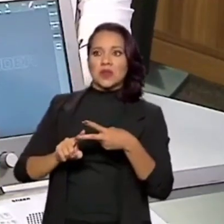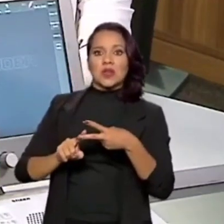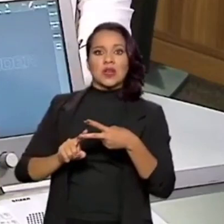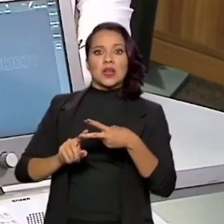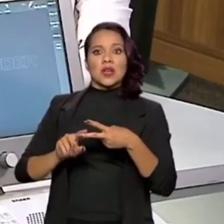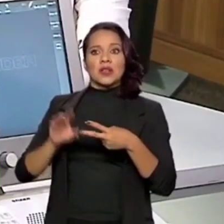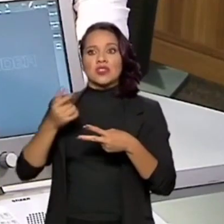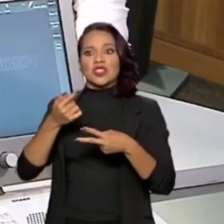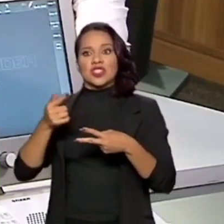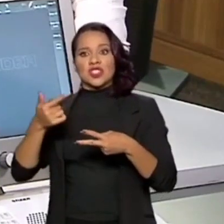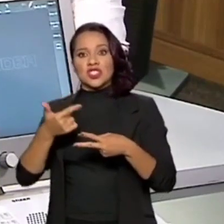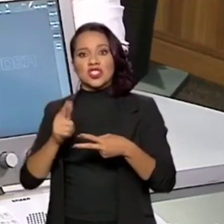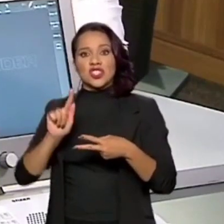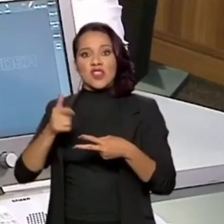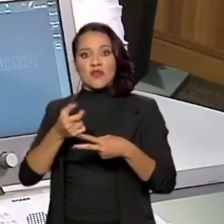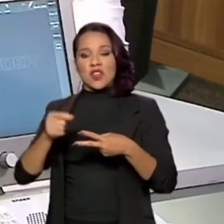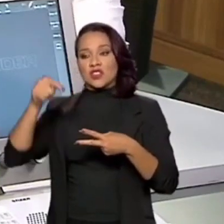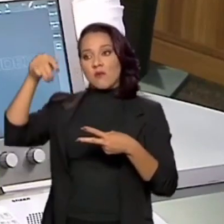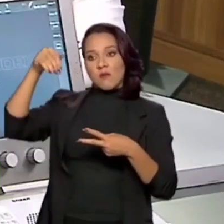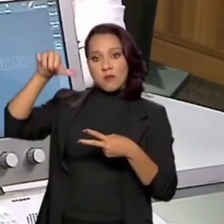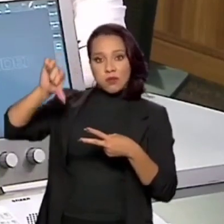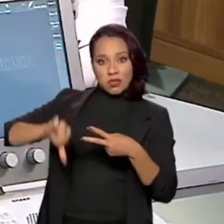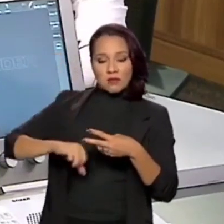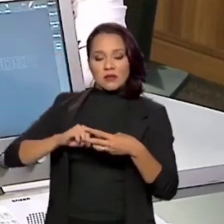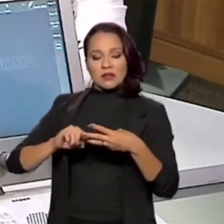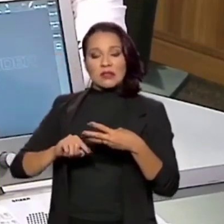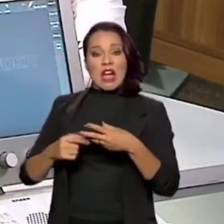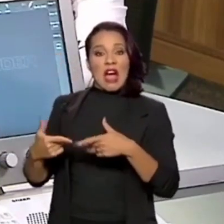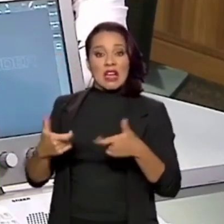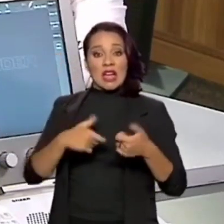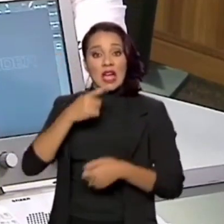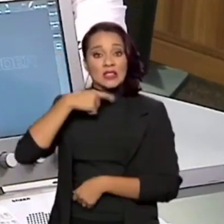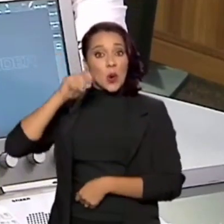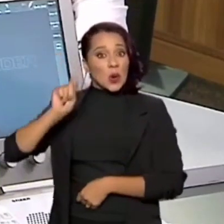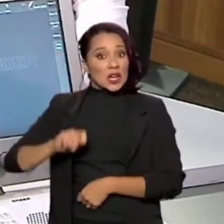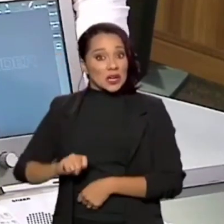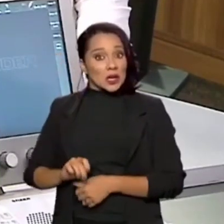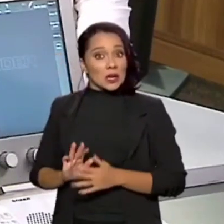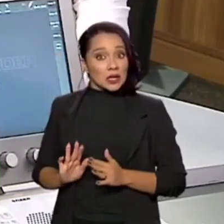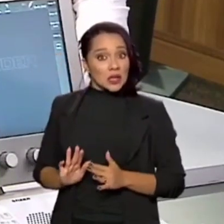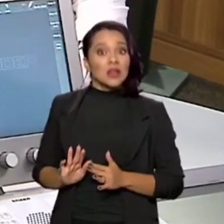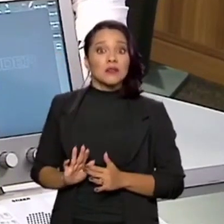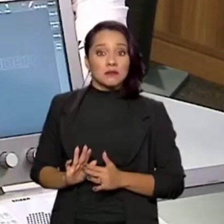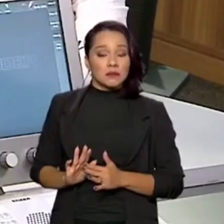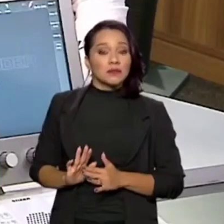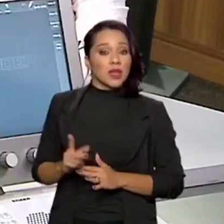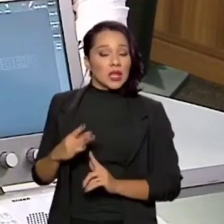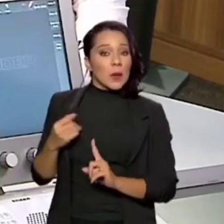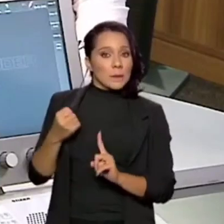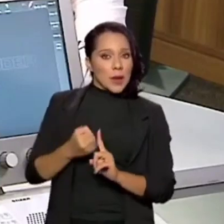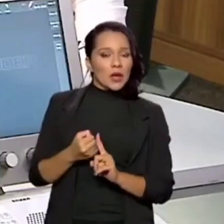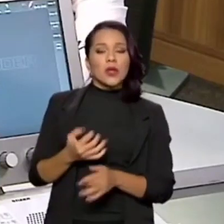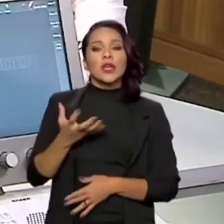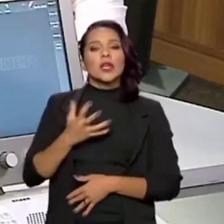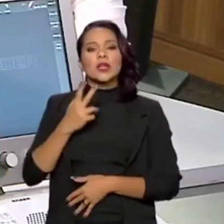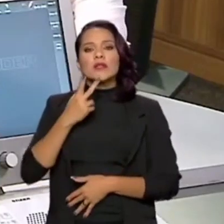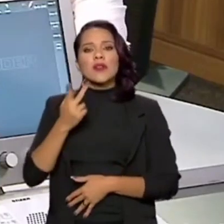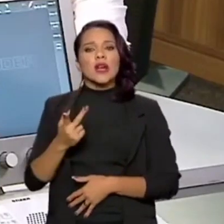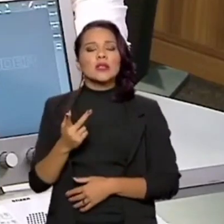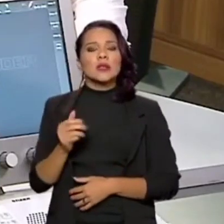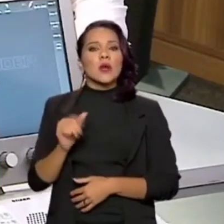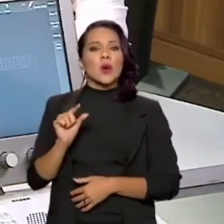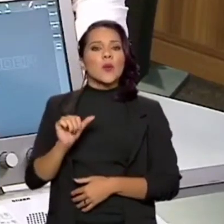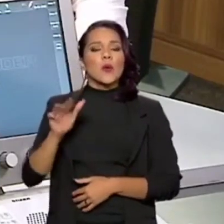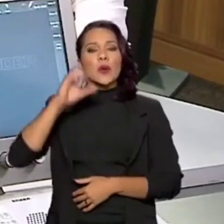PIB do G20, e aí eu queria a guerra na Ucrânia, que tem impactado a gente. Eu queria que o senhor situasse um